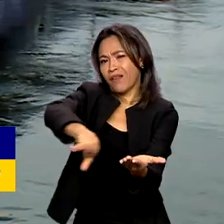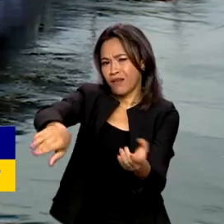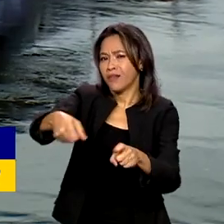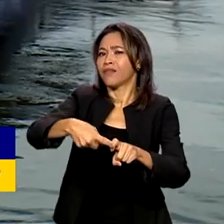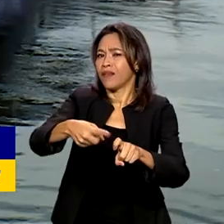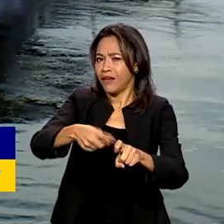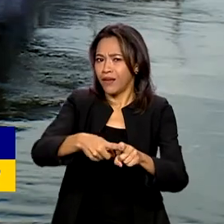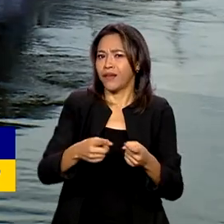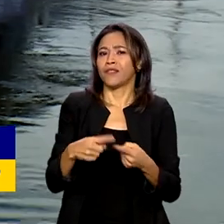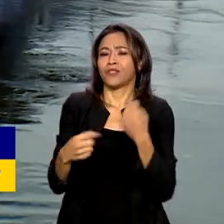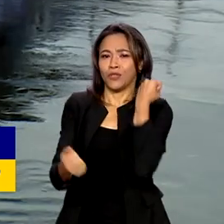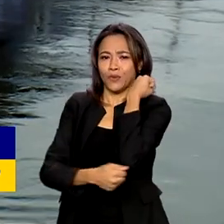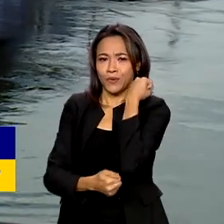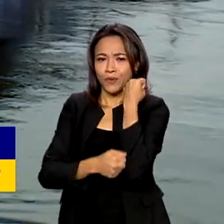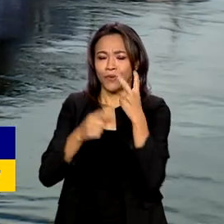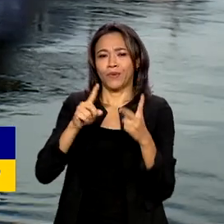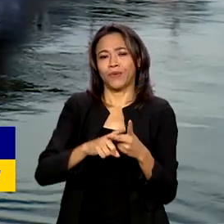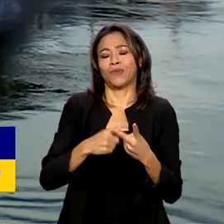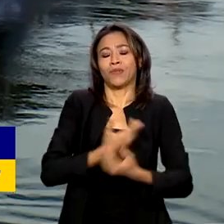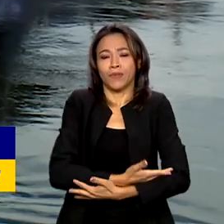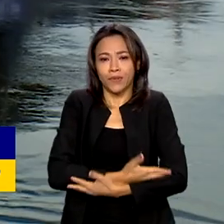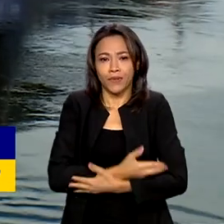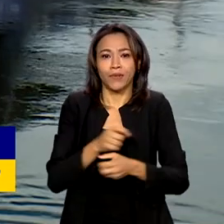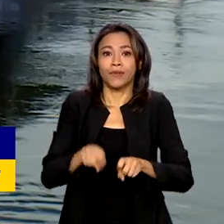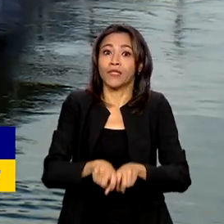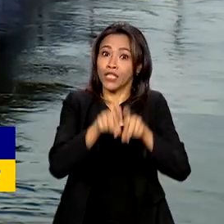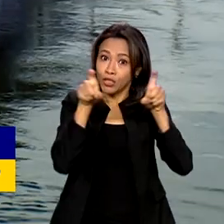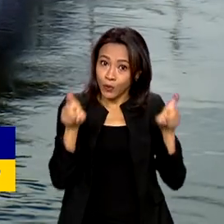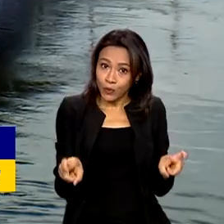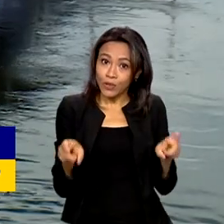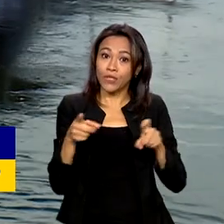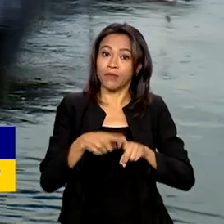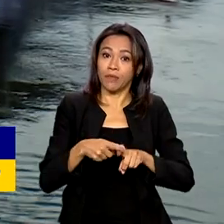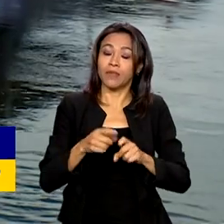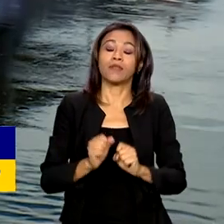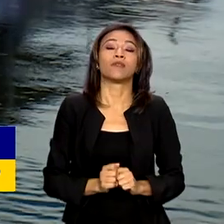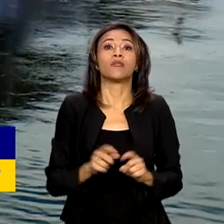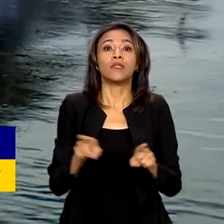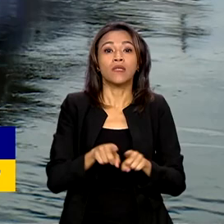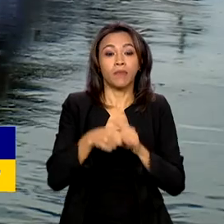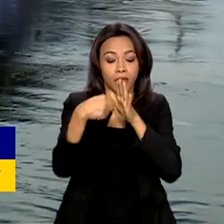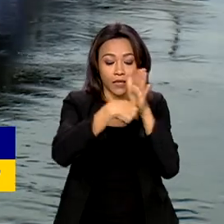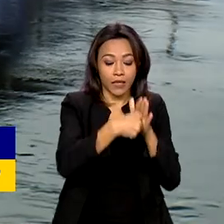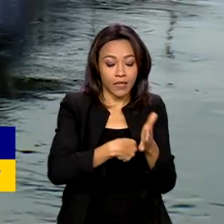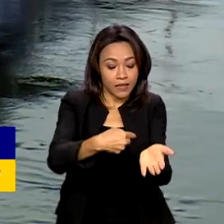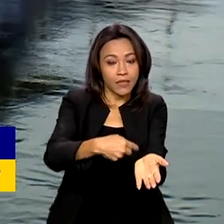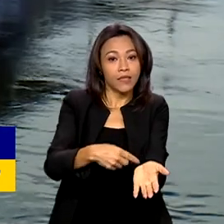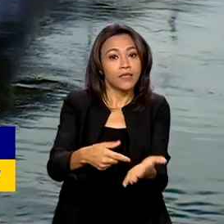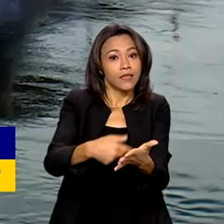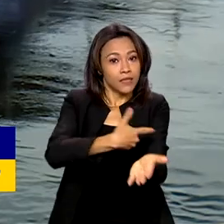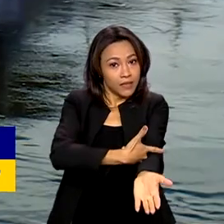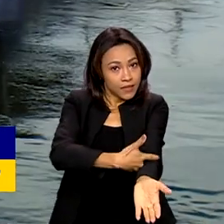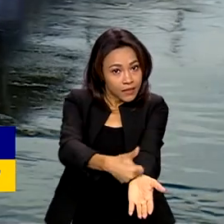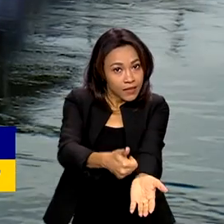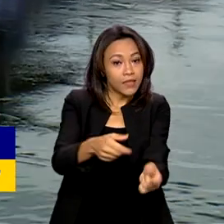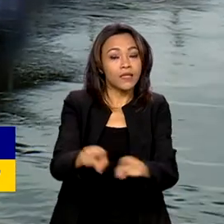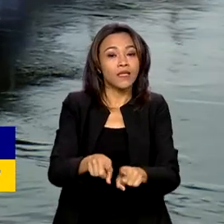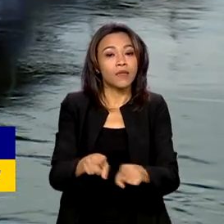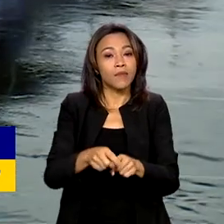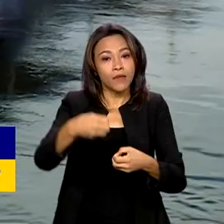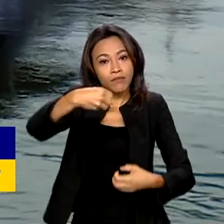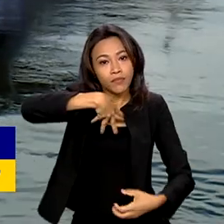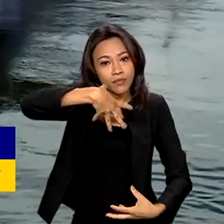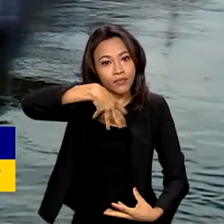especialidades, ortopedia, pediatria, ginecologia, também puderam fazer exame de sangue e exame de imagem. E depois de